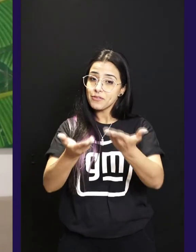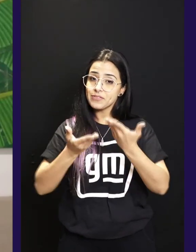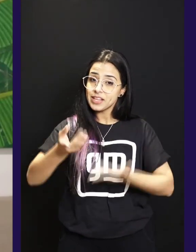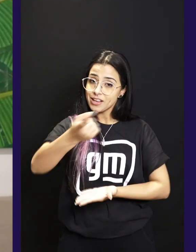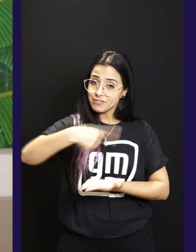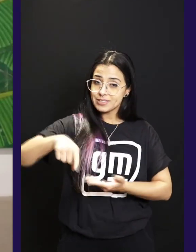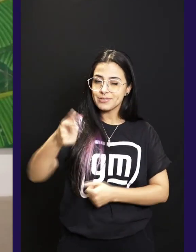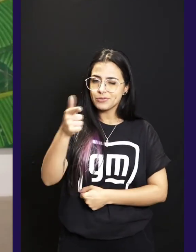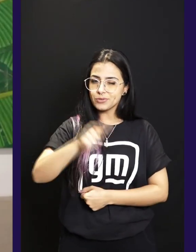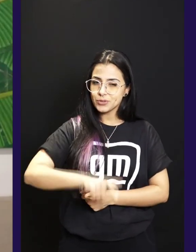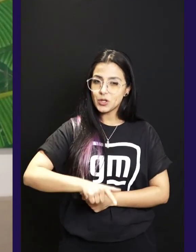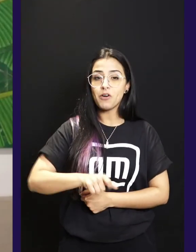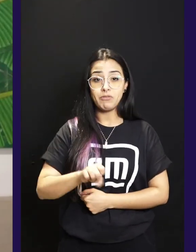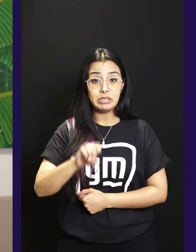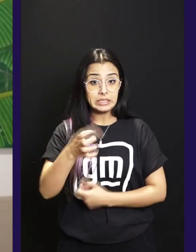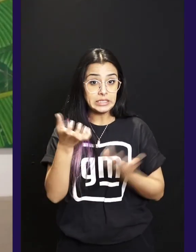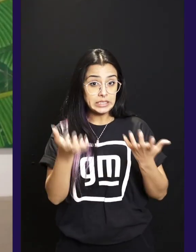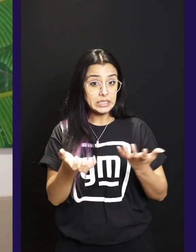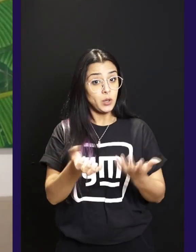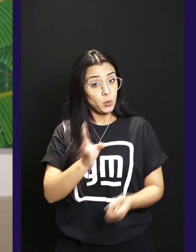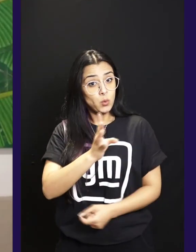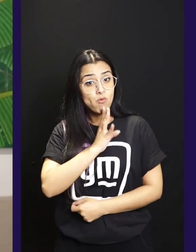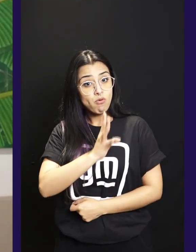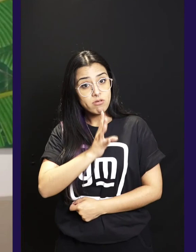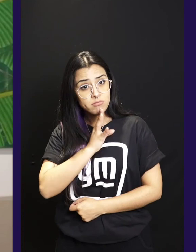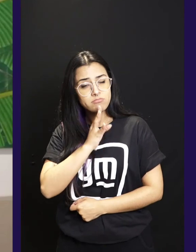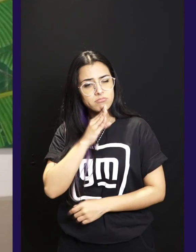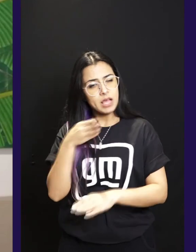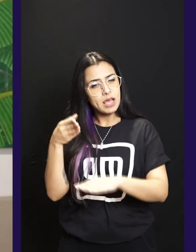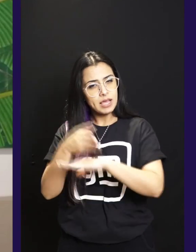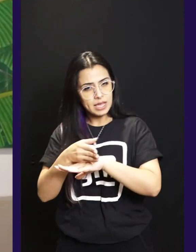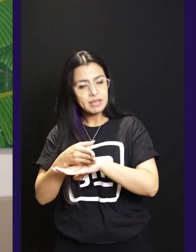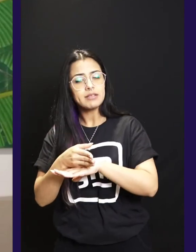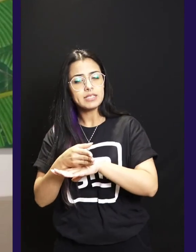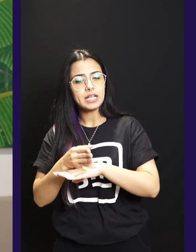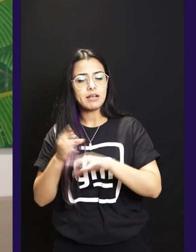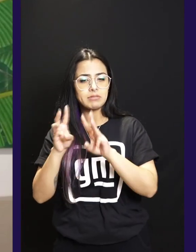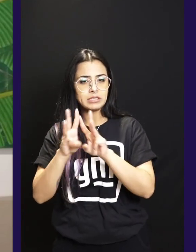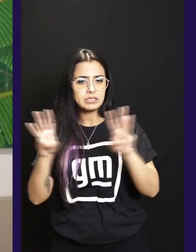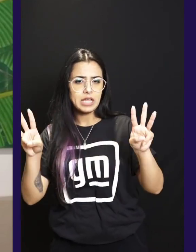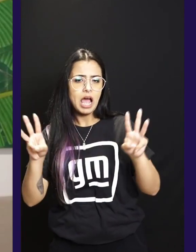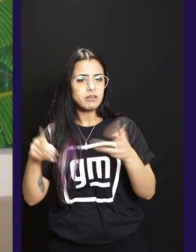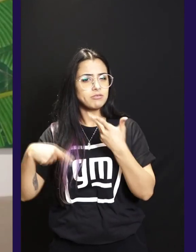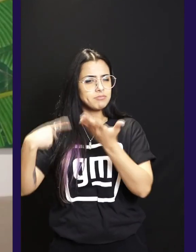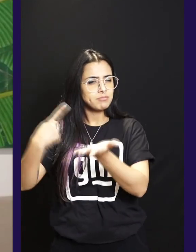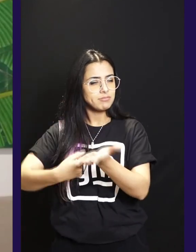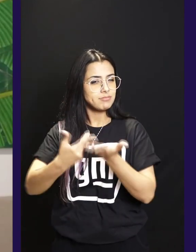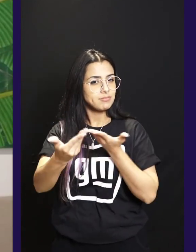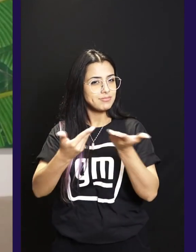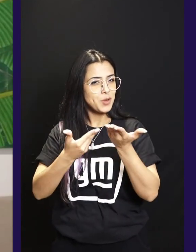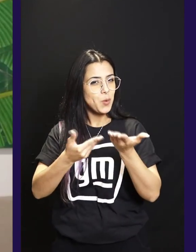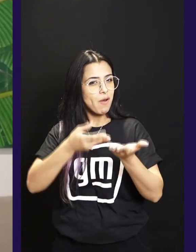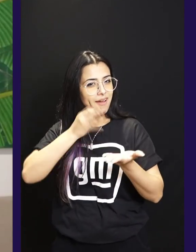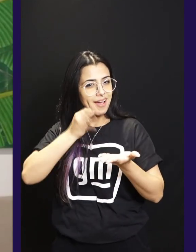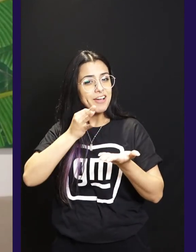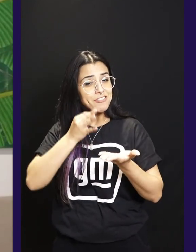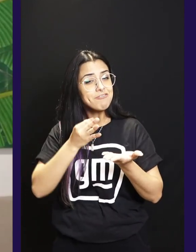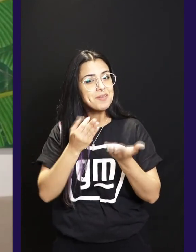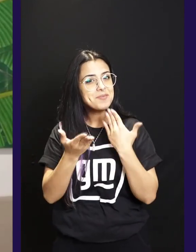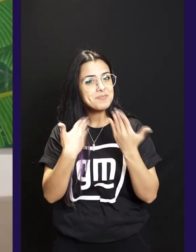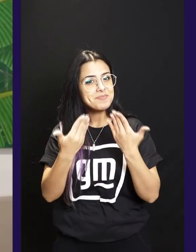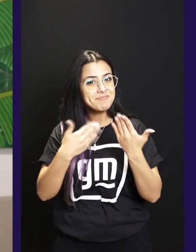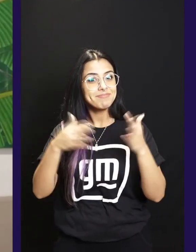quem quiser conhecer a Transcendemos, pode entrar no nosso site, marcar um café, que a gente vai ficar muito feliz em bater esse